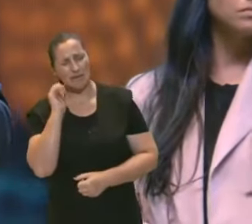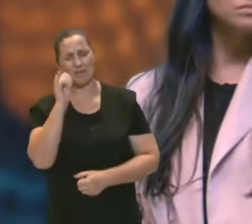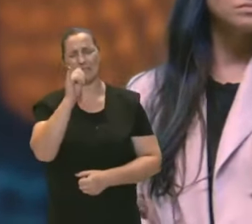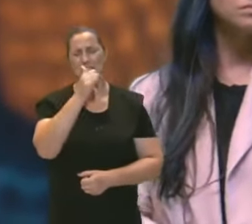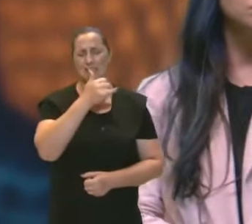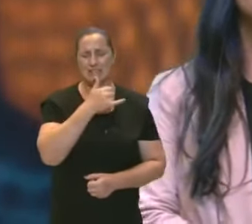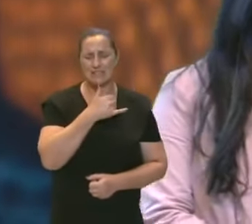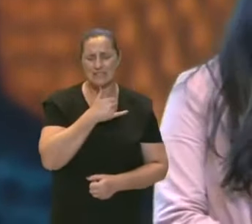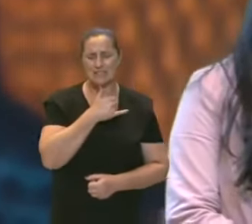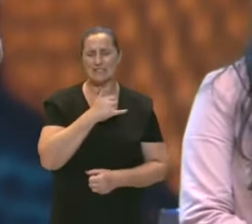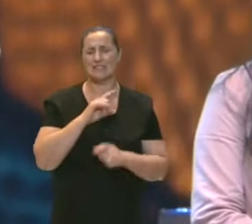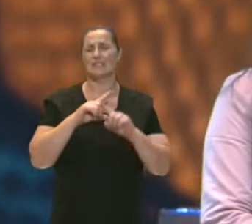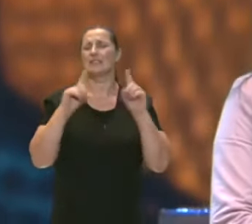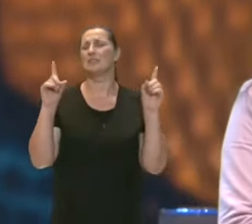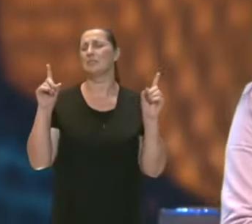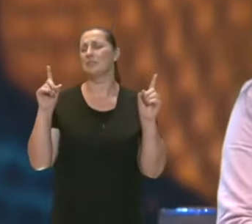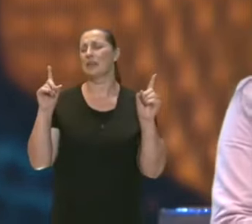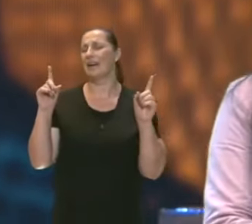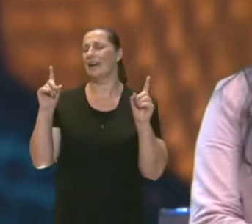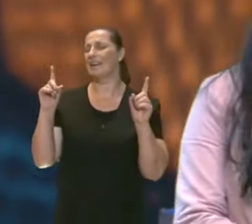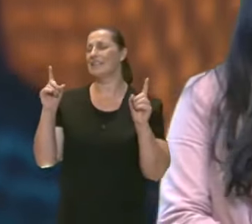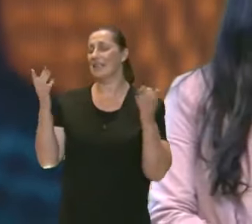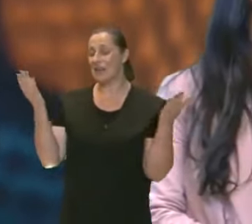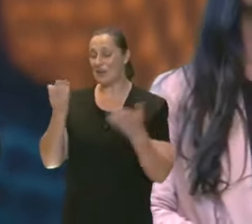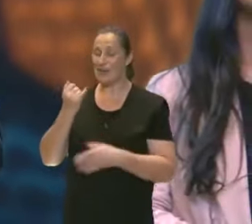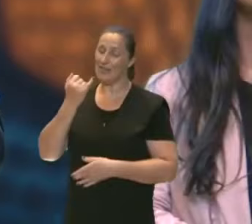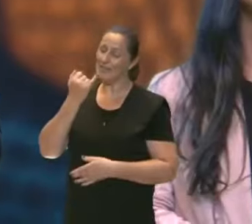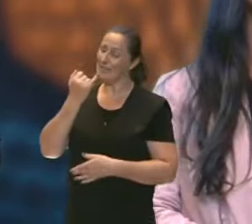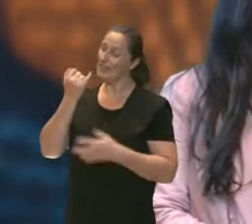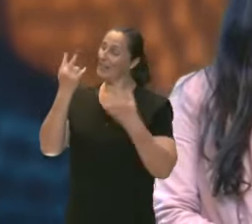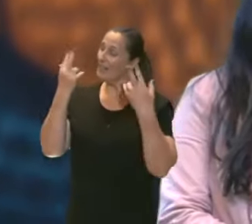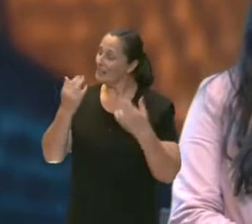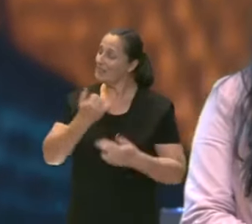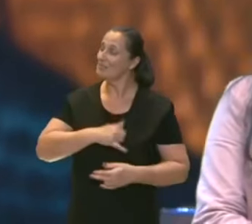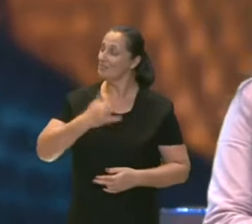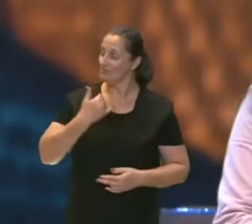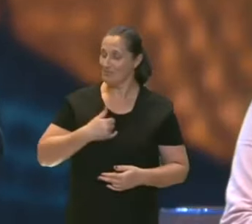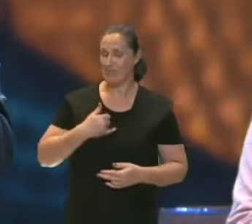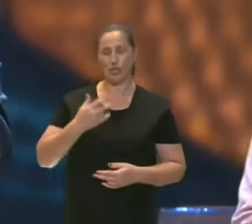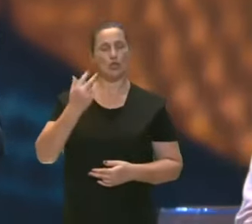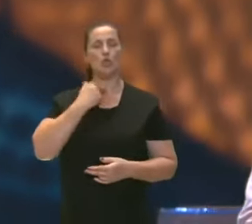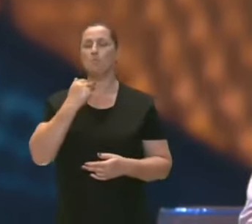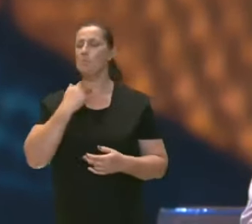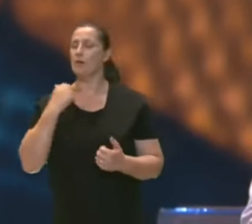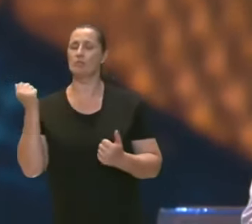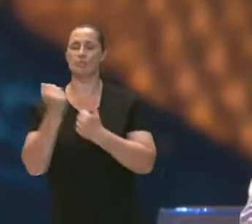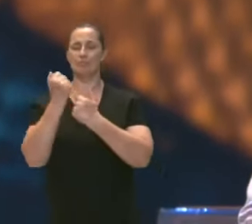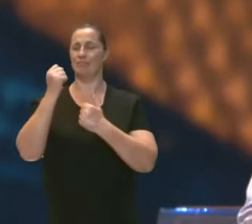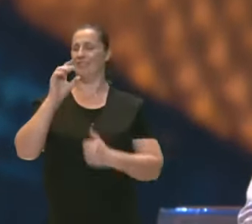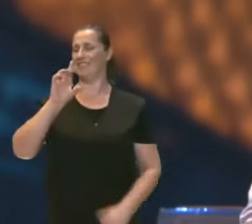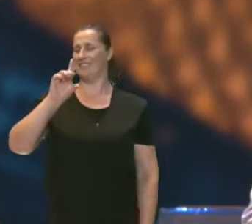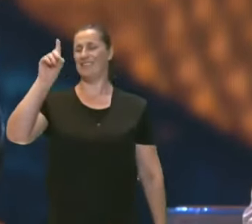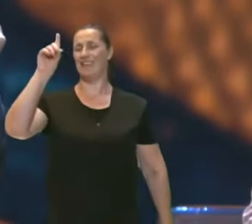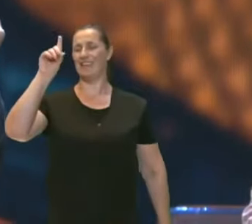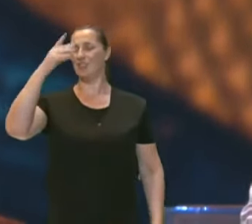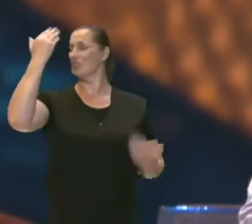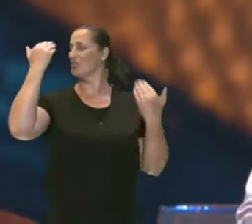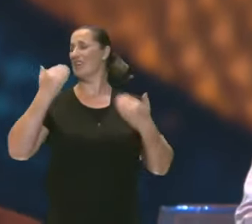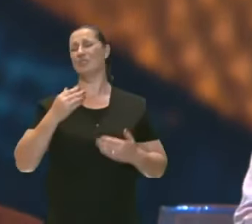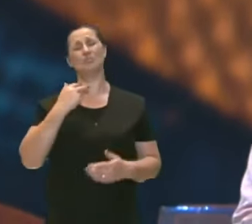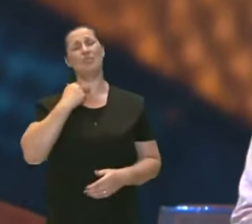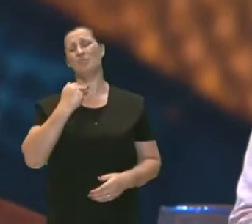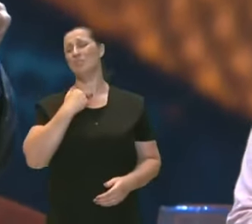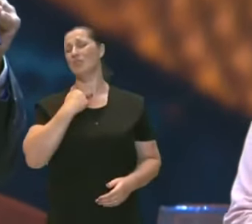mas estão olhando como José agora e dizendo, eu não posso mais me colocar no lugar de Deus. Quem sou eu para